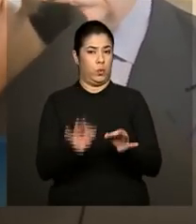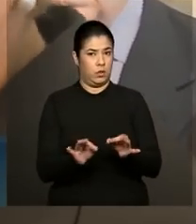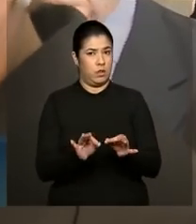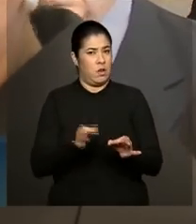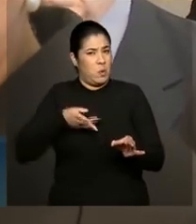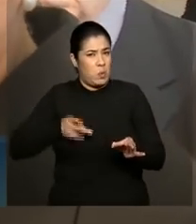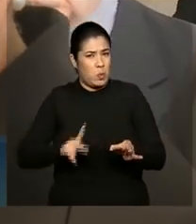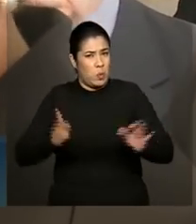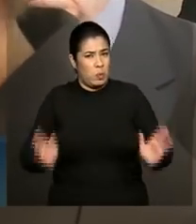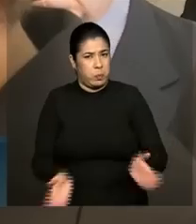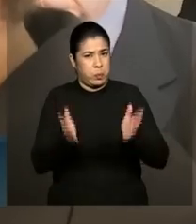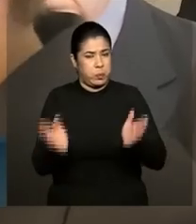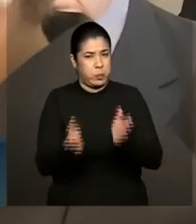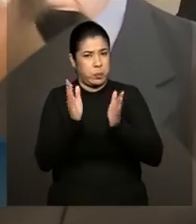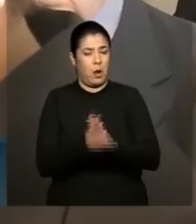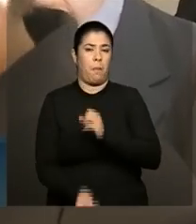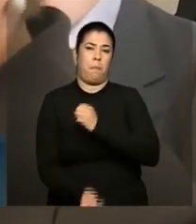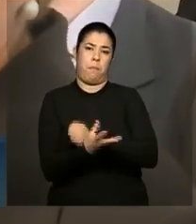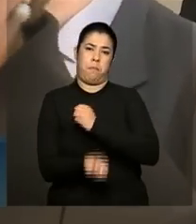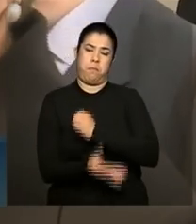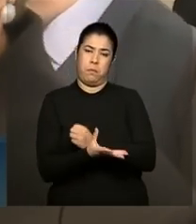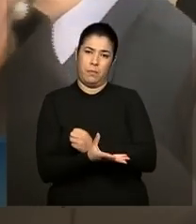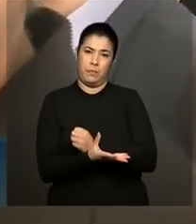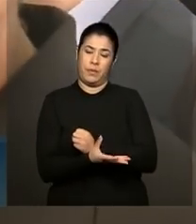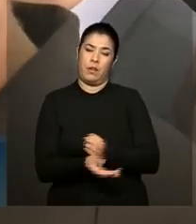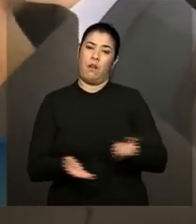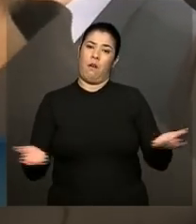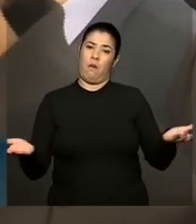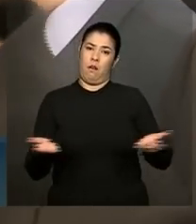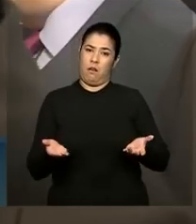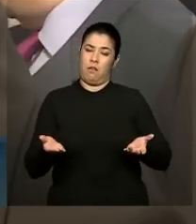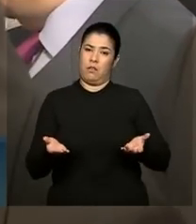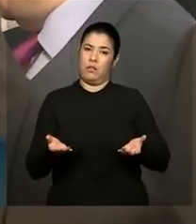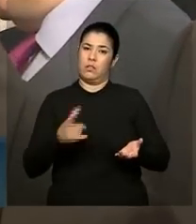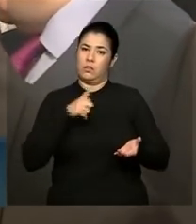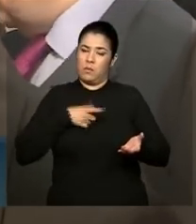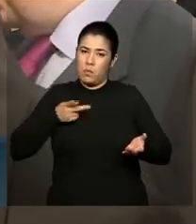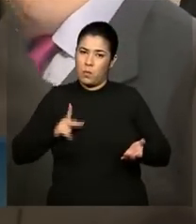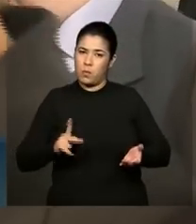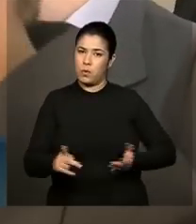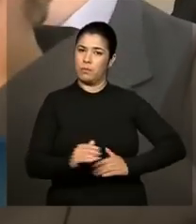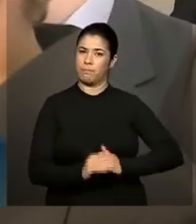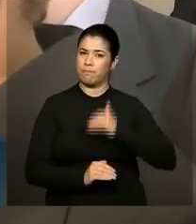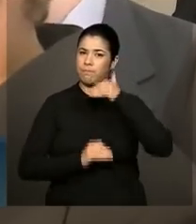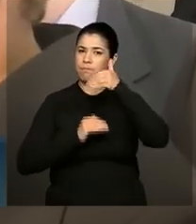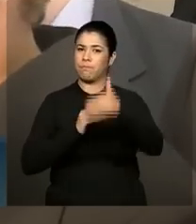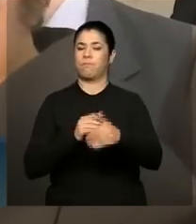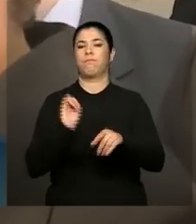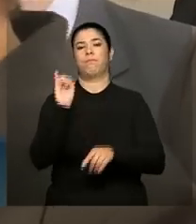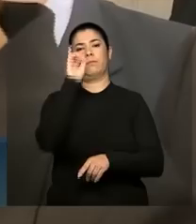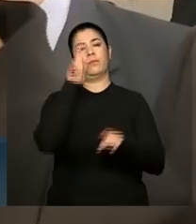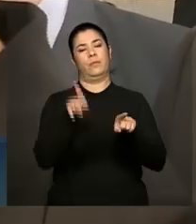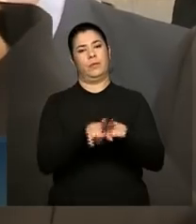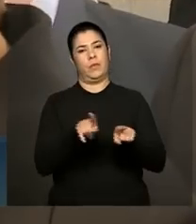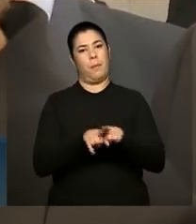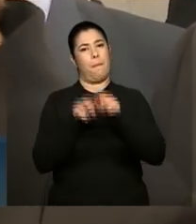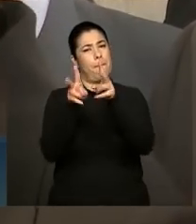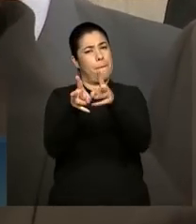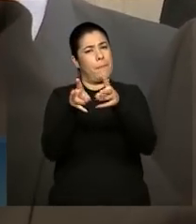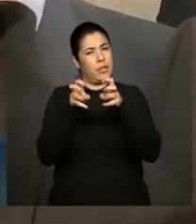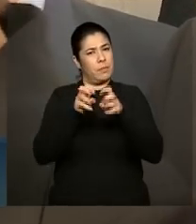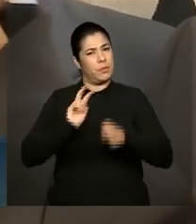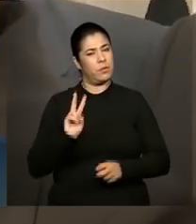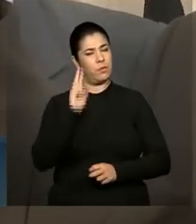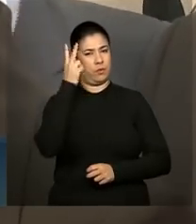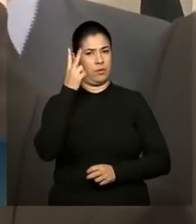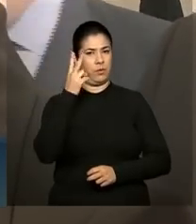moinho da corrupção. Então, hoje eu acho que um passo foi dado no Brasil. E é esse passo que nós temos de olhar e